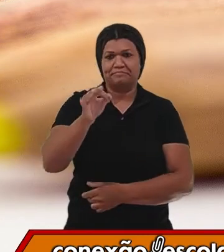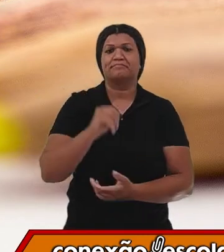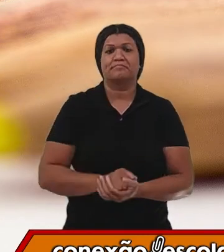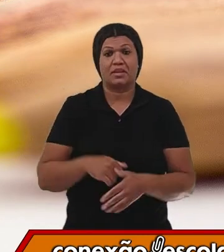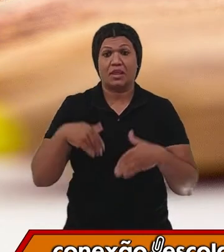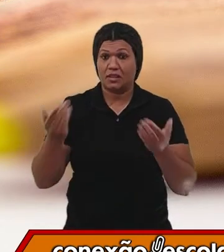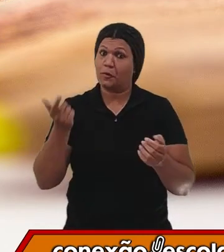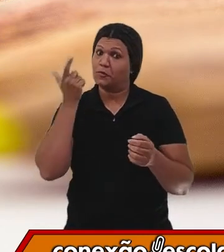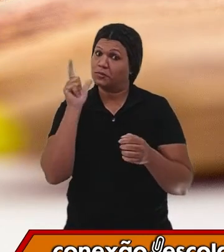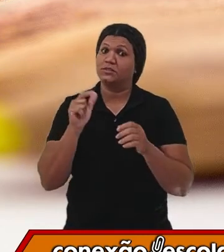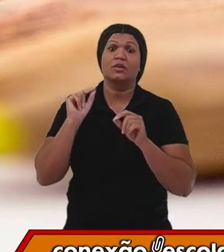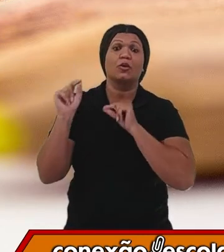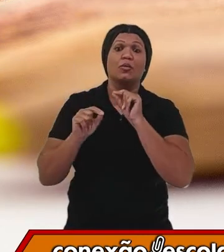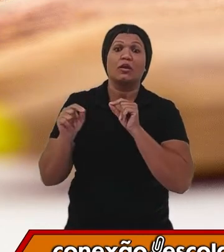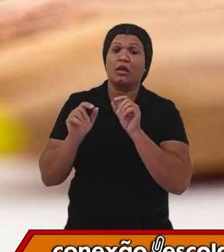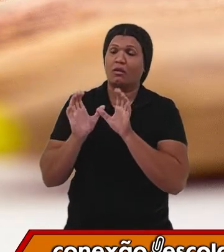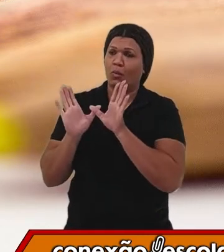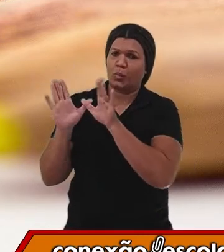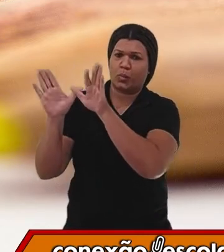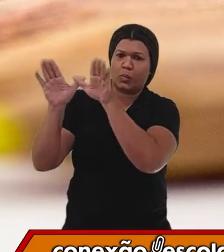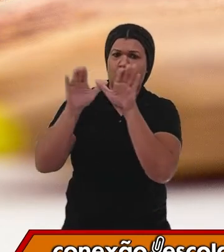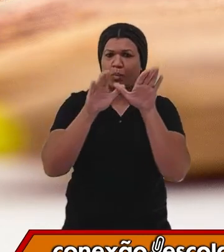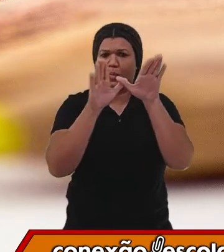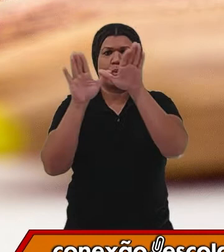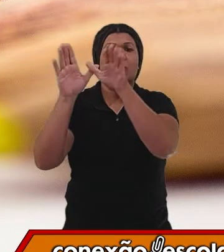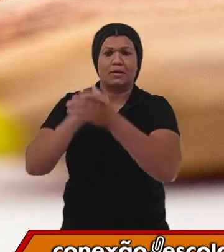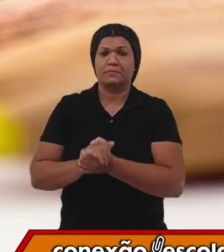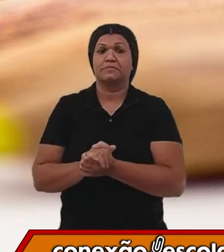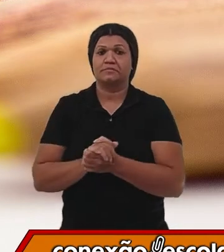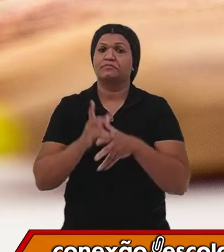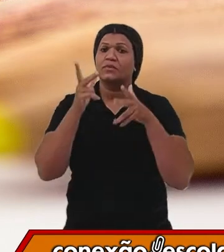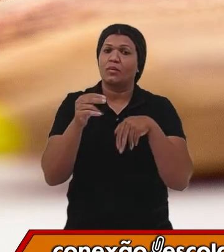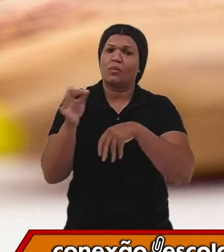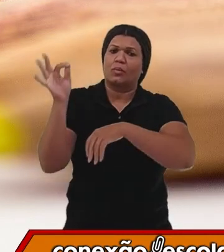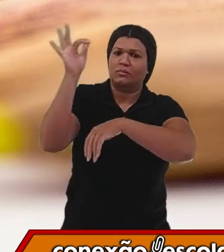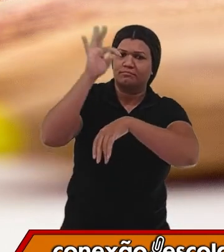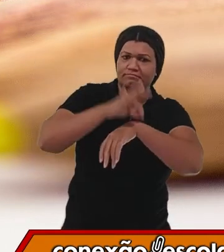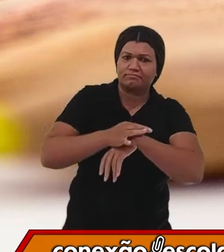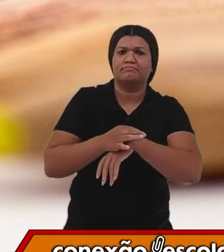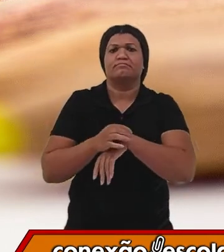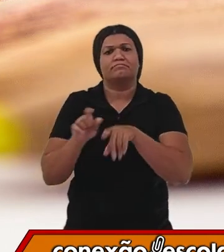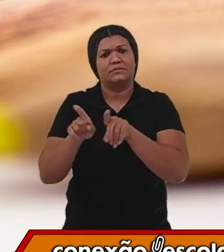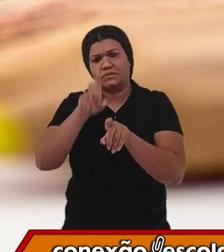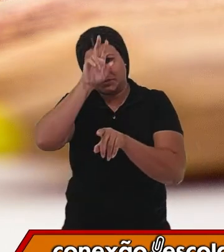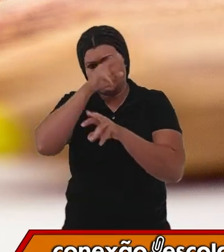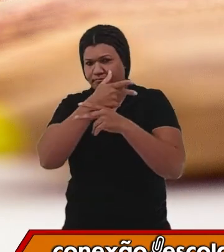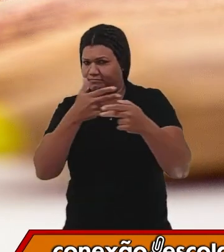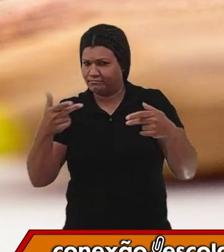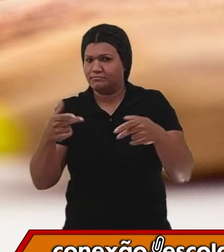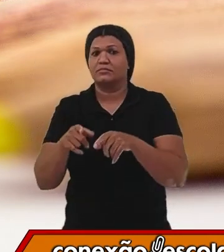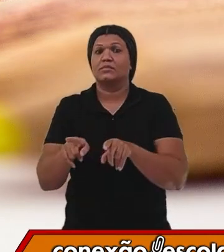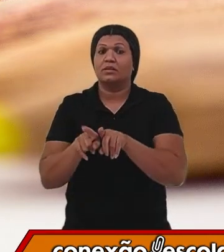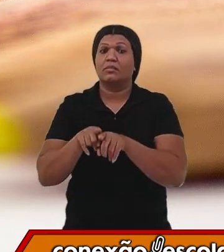se locomove com as asas, assim como as abelhas, os mosquitos e até